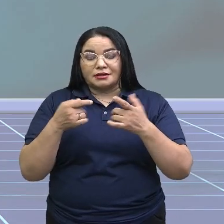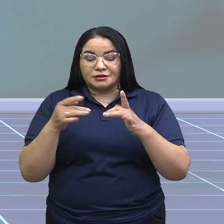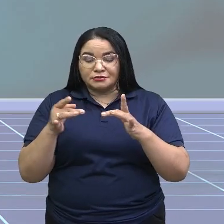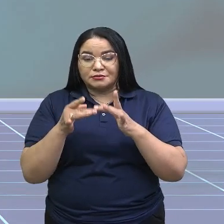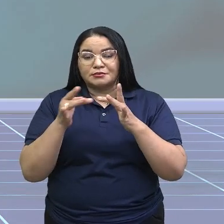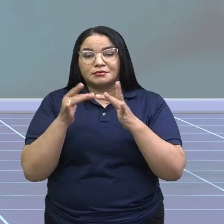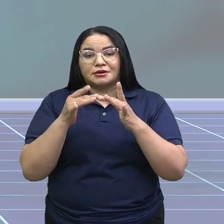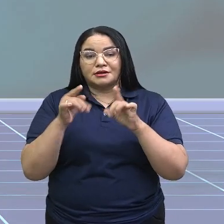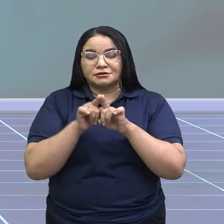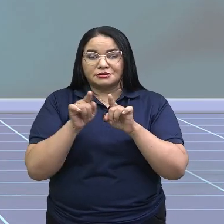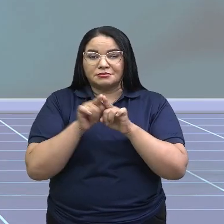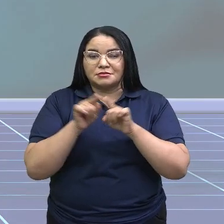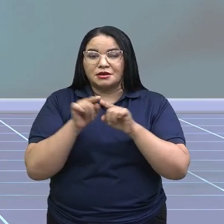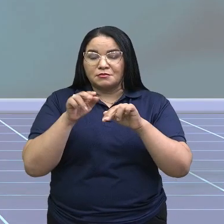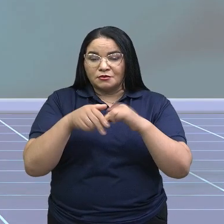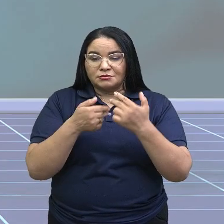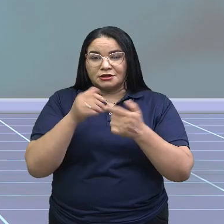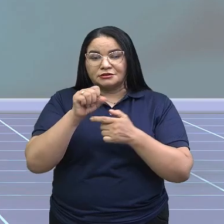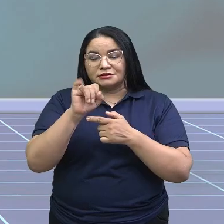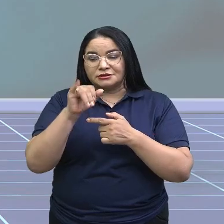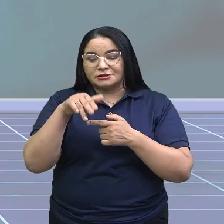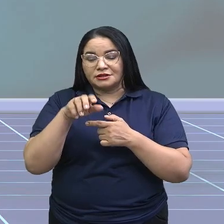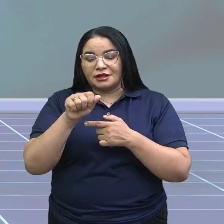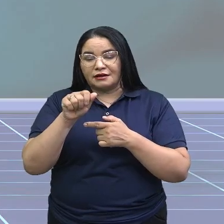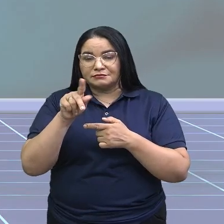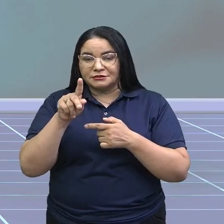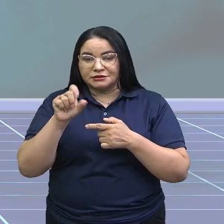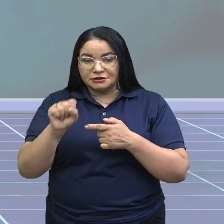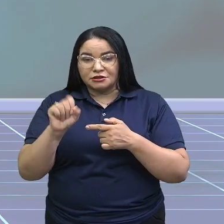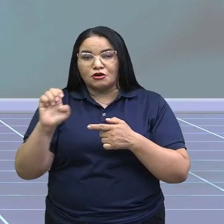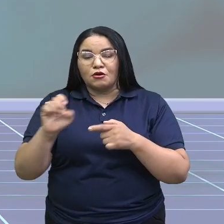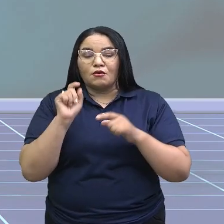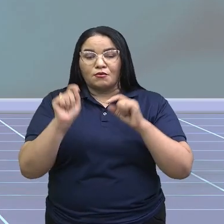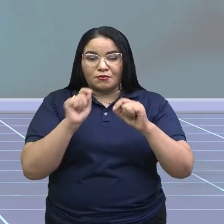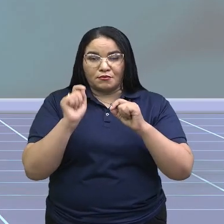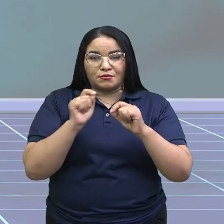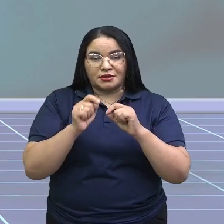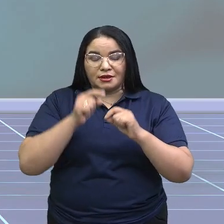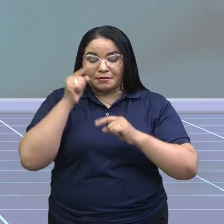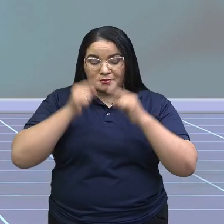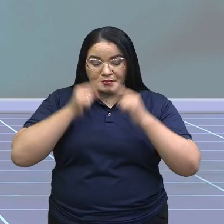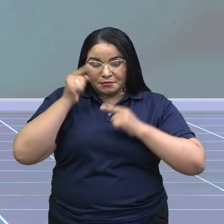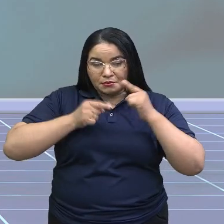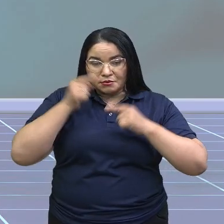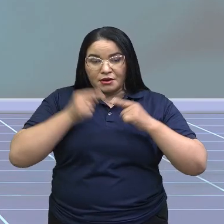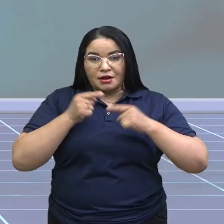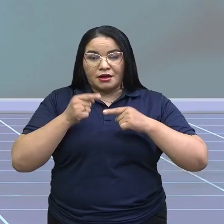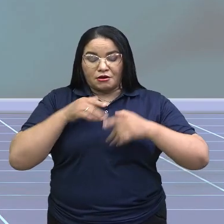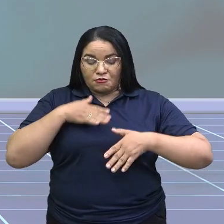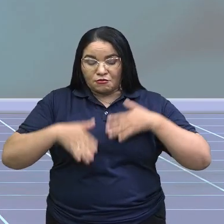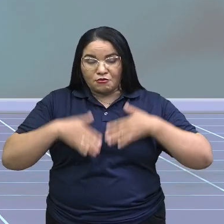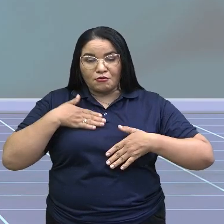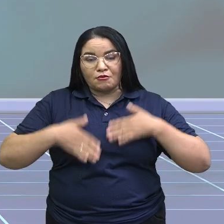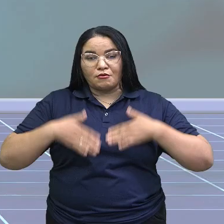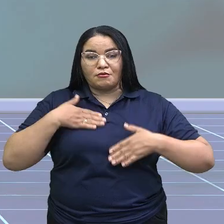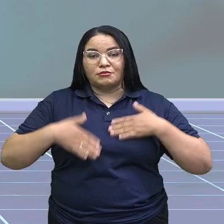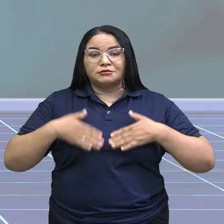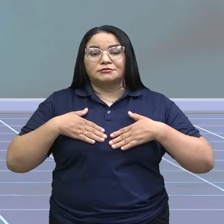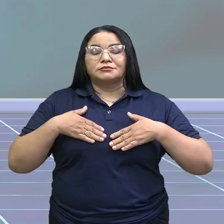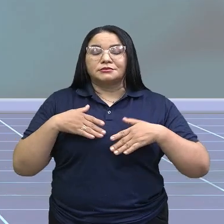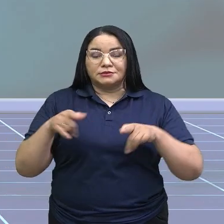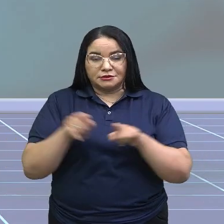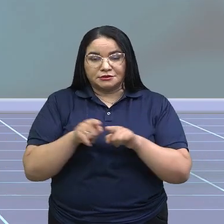comunicam através de sinapses, né? Eles conseguem mandar ali neurotransmissores e essa comunicação acontece em todo o